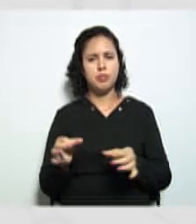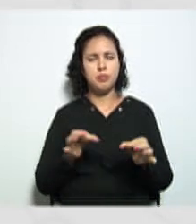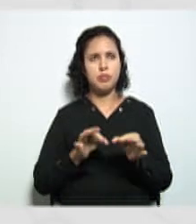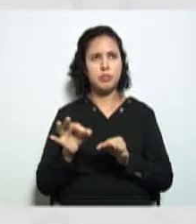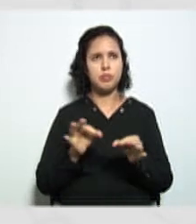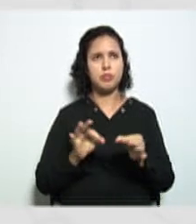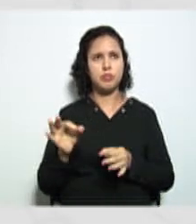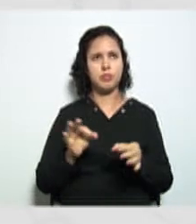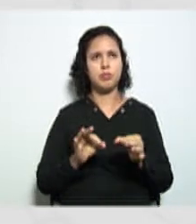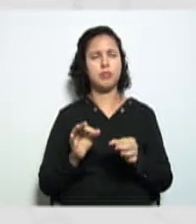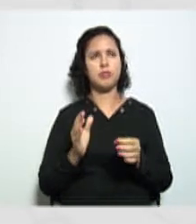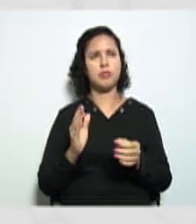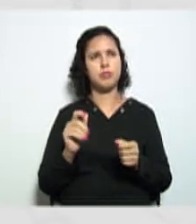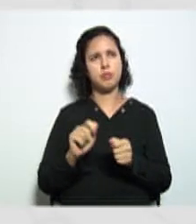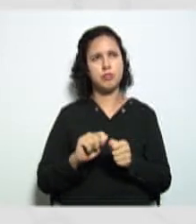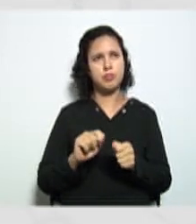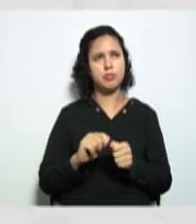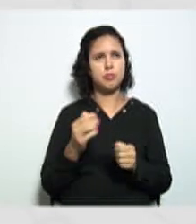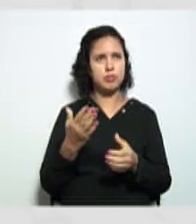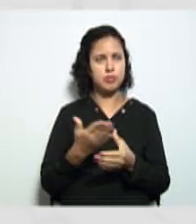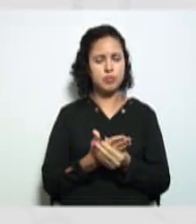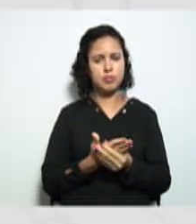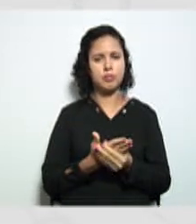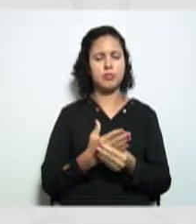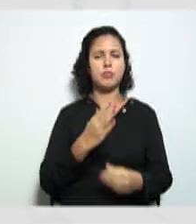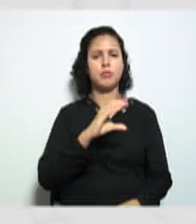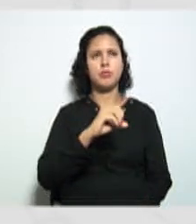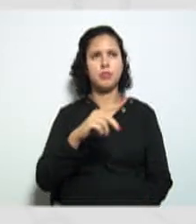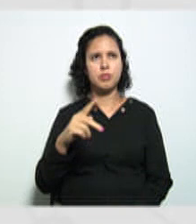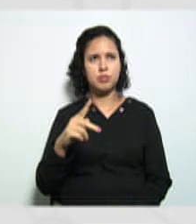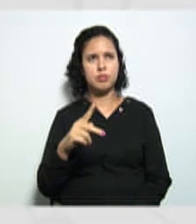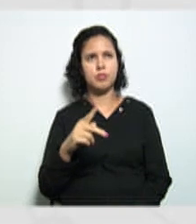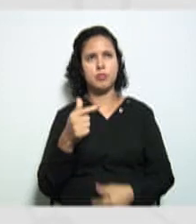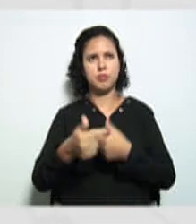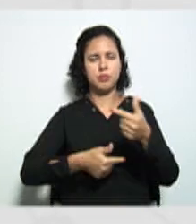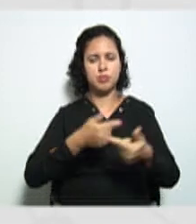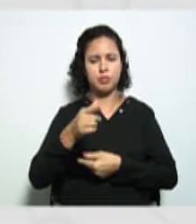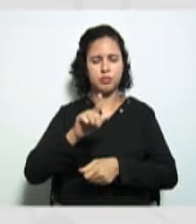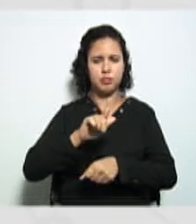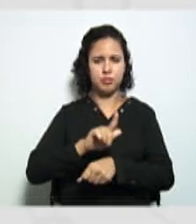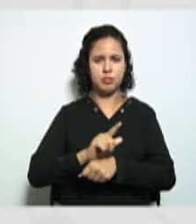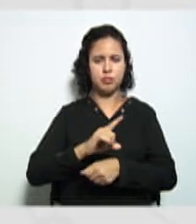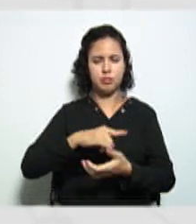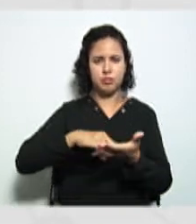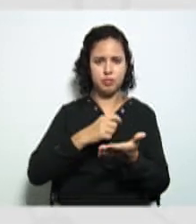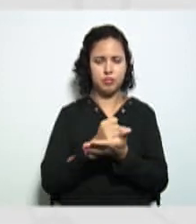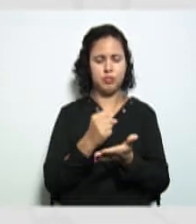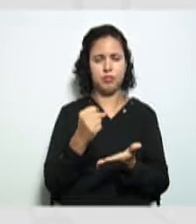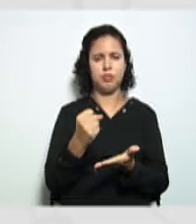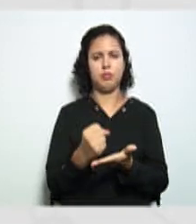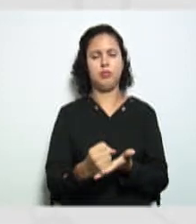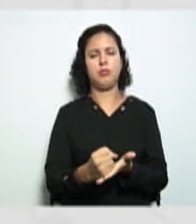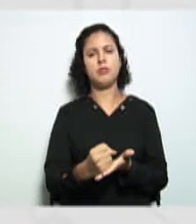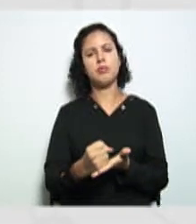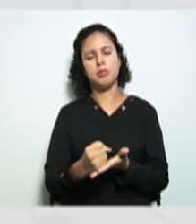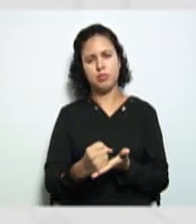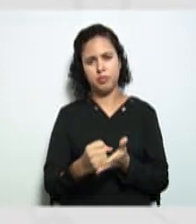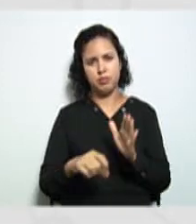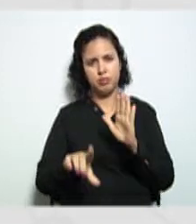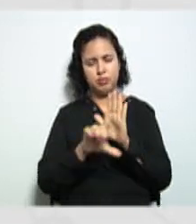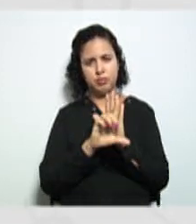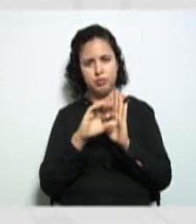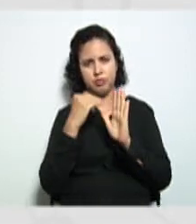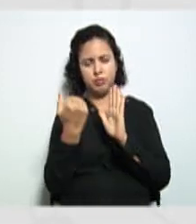planejar e executar processos cooperativos, atuar na gestão de contratos, assegurando o cumprimento da